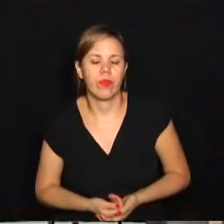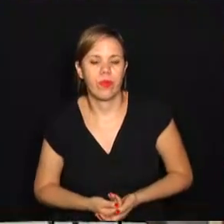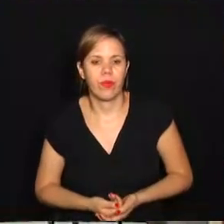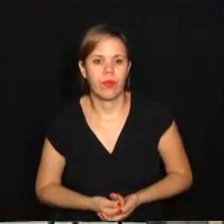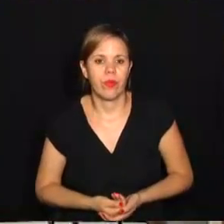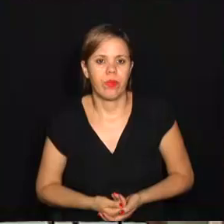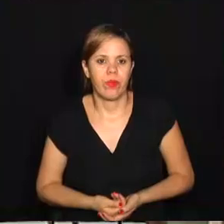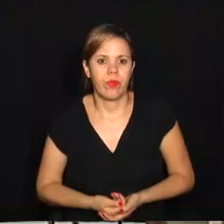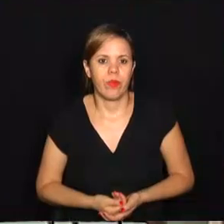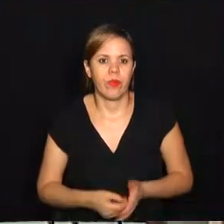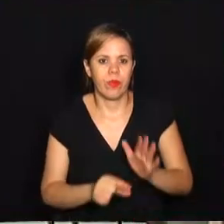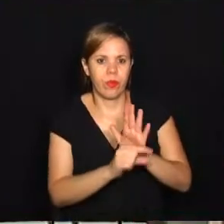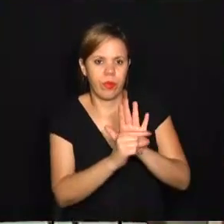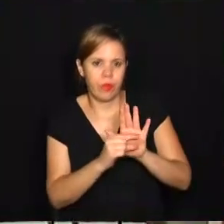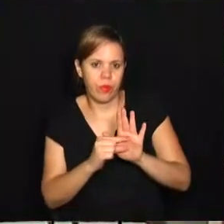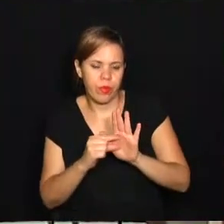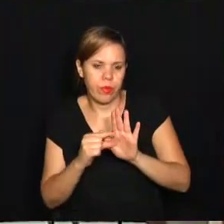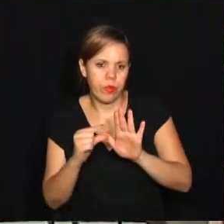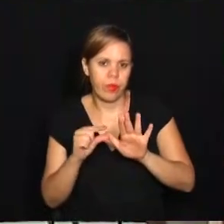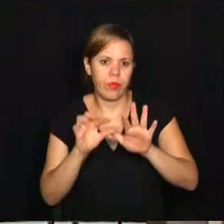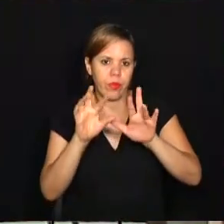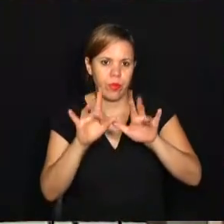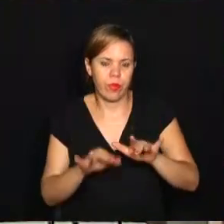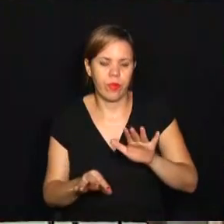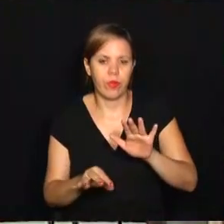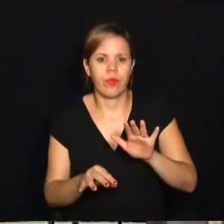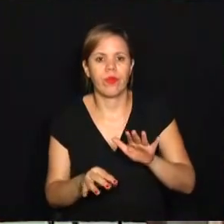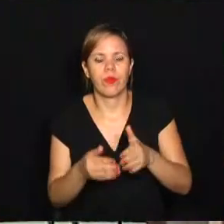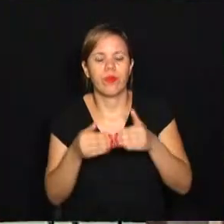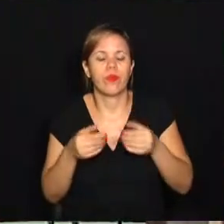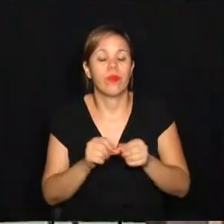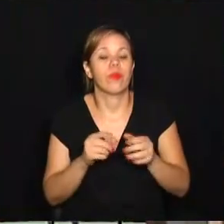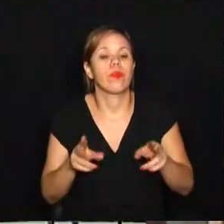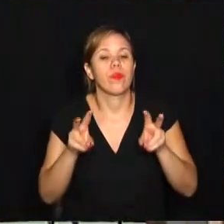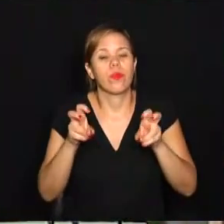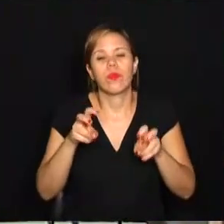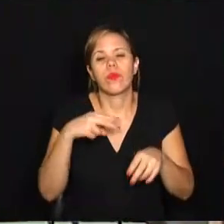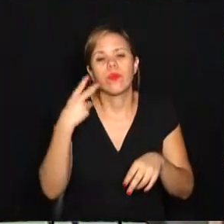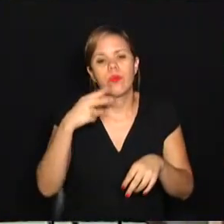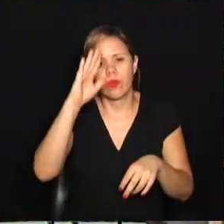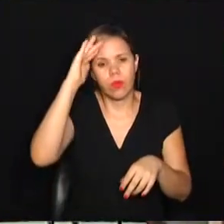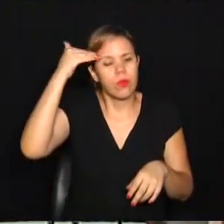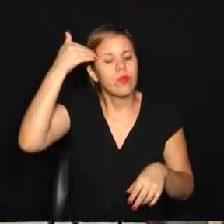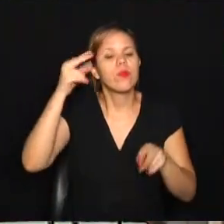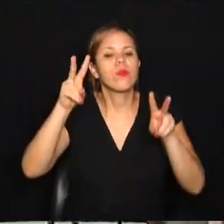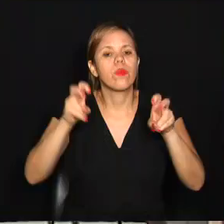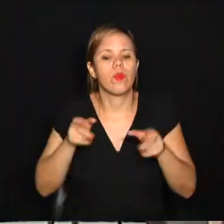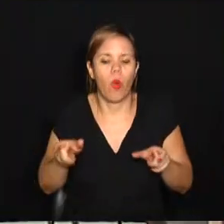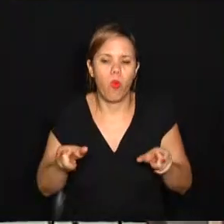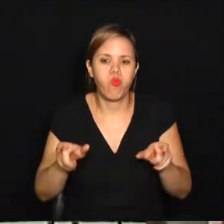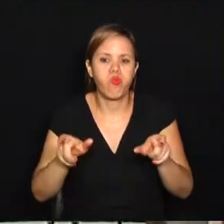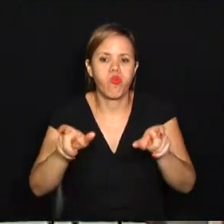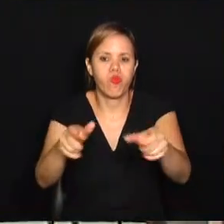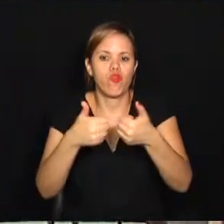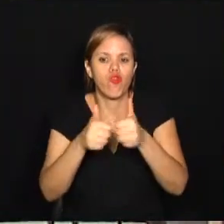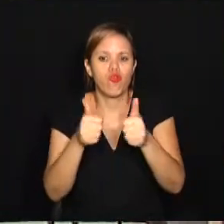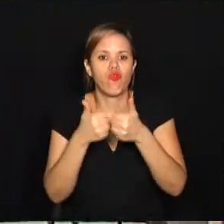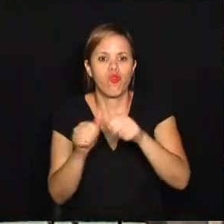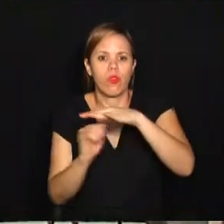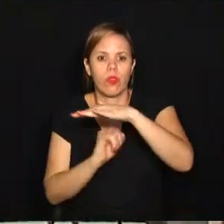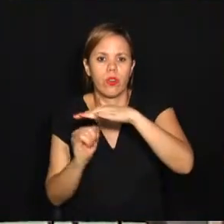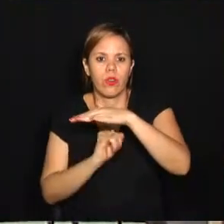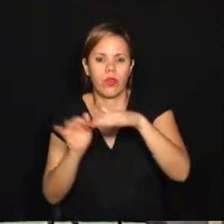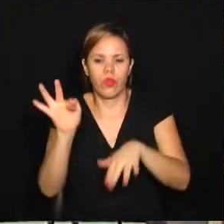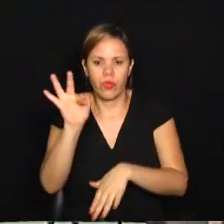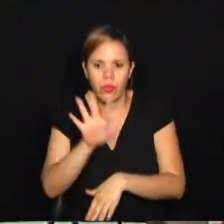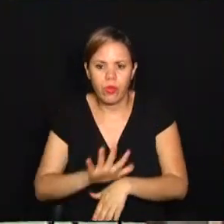de requerimento, o vereador Pedro Tourinho pede informações sobre as linhas de ônibus que dão acesso ao Instituto